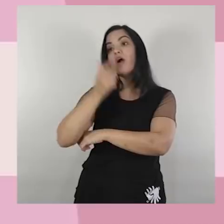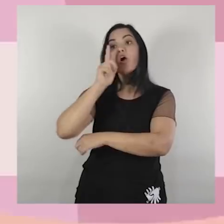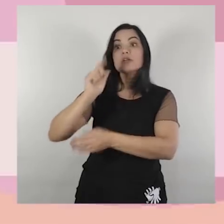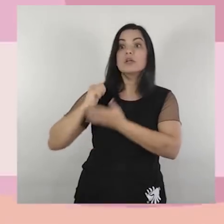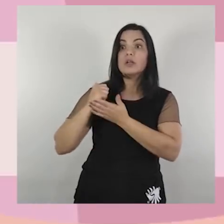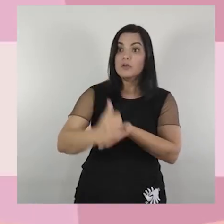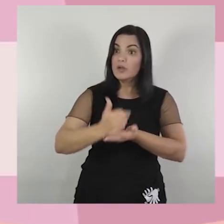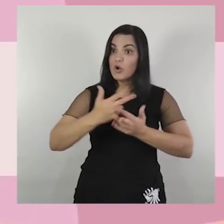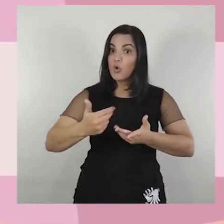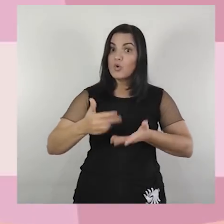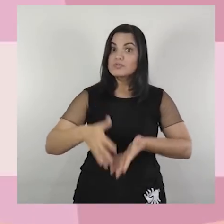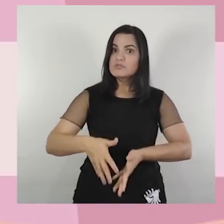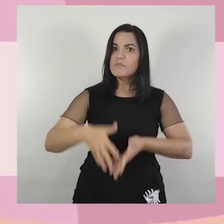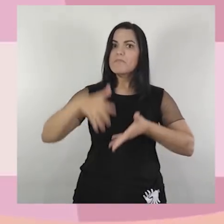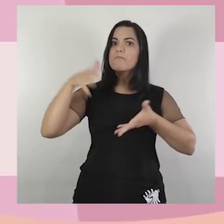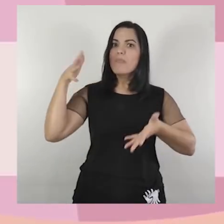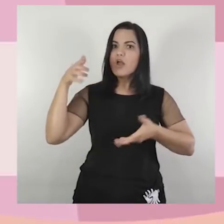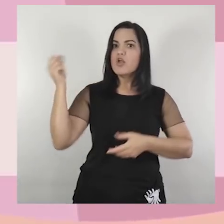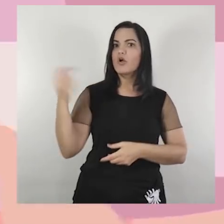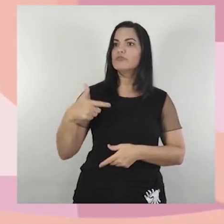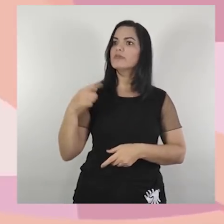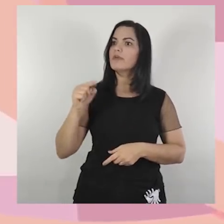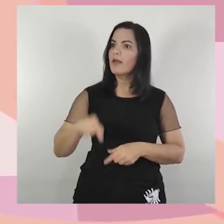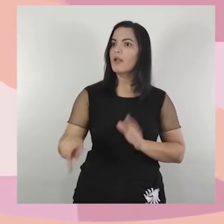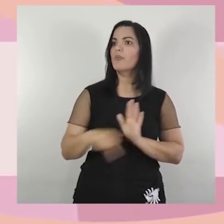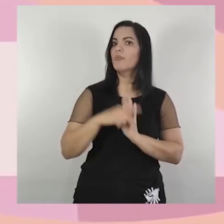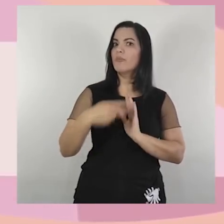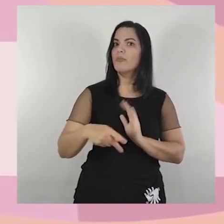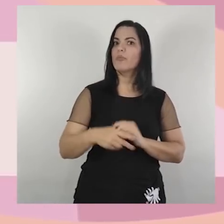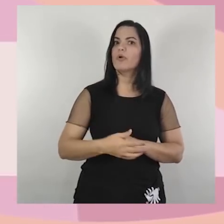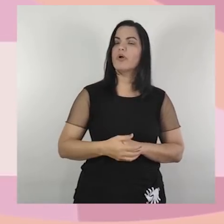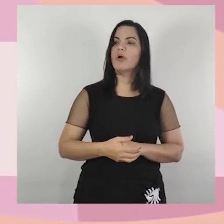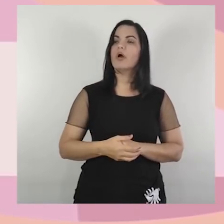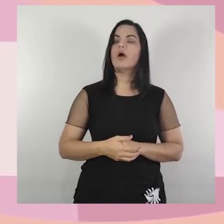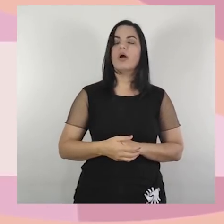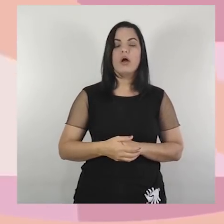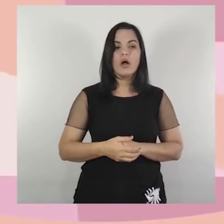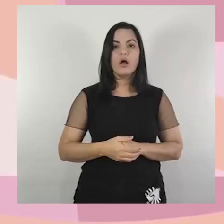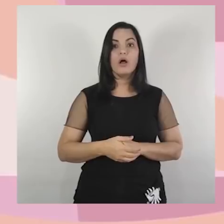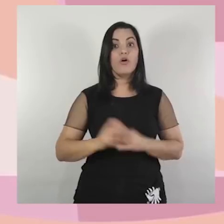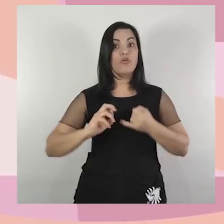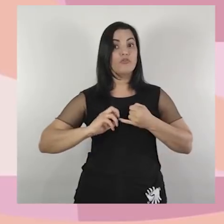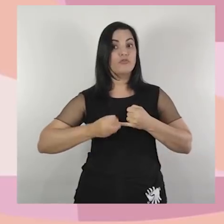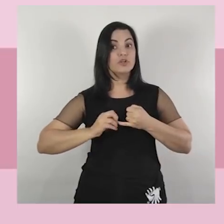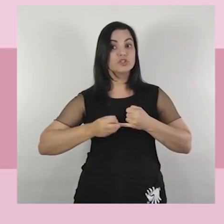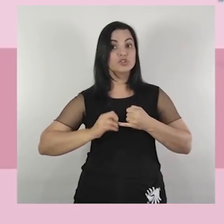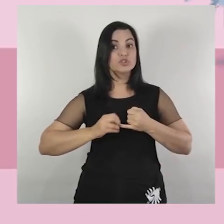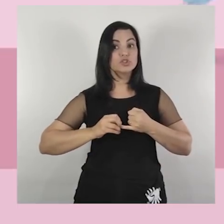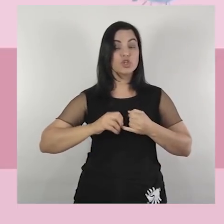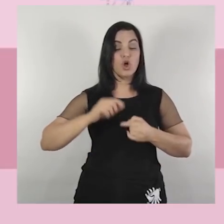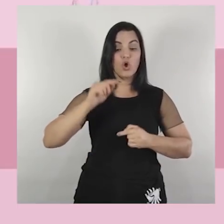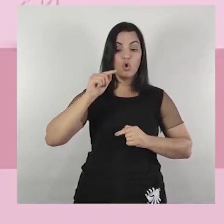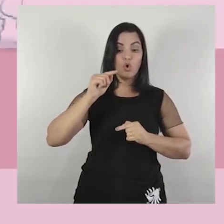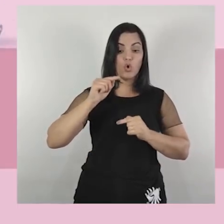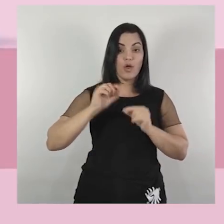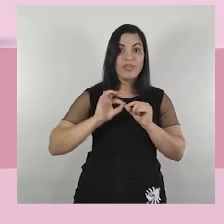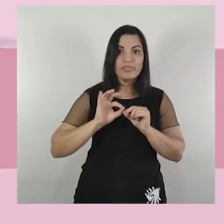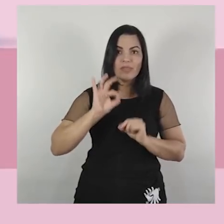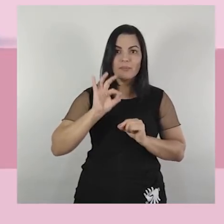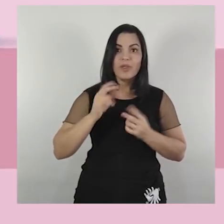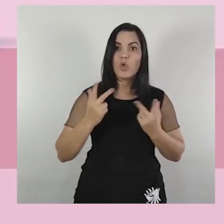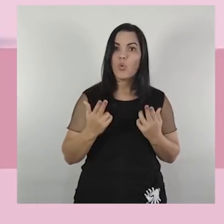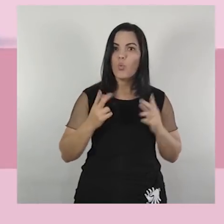coisas até maiores do que elas. Olha, o grande feijão é do tamanho dela. Uma formiga tá indo